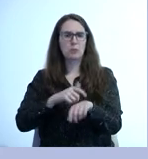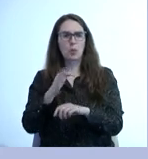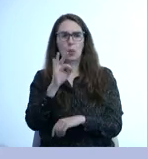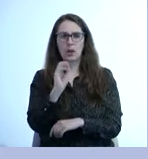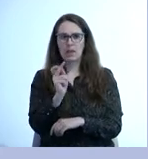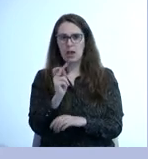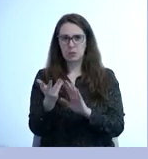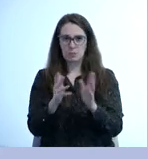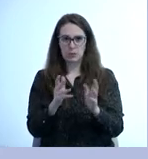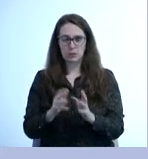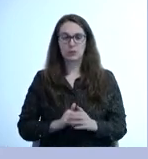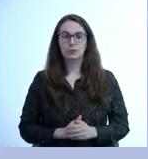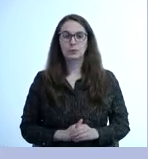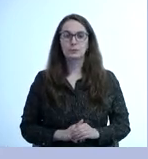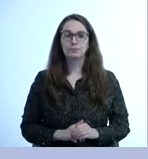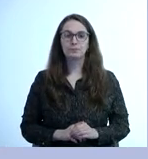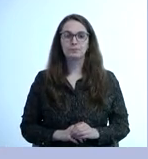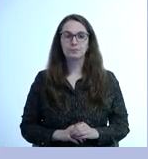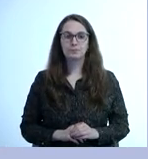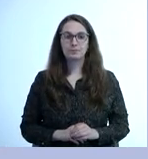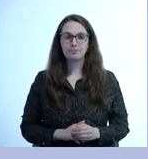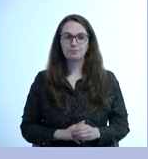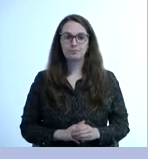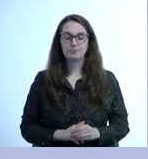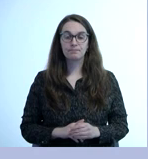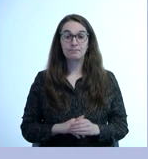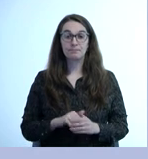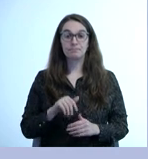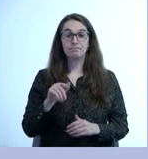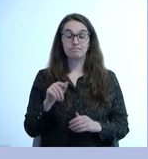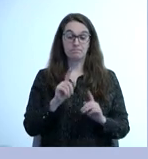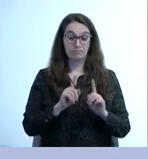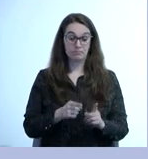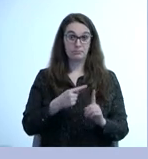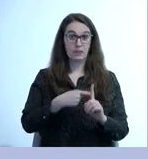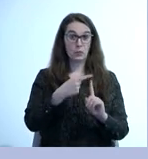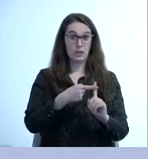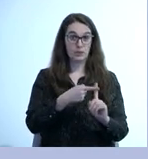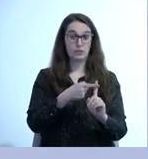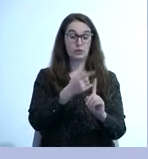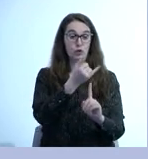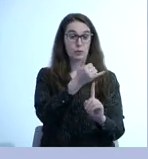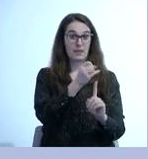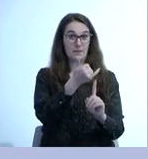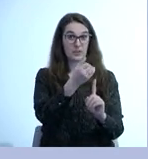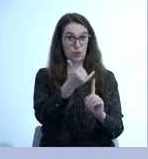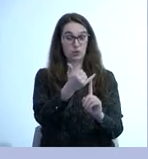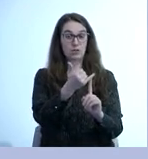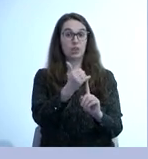da Casa da Arquitetura, que vai do momento presente em flashback